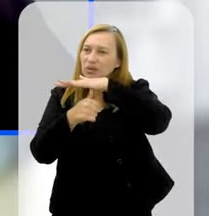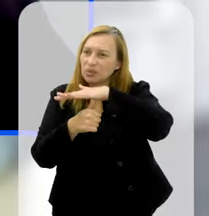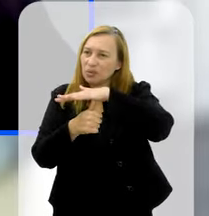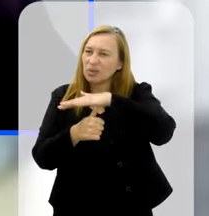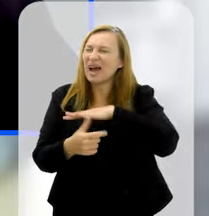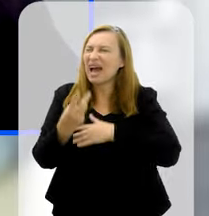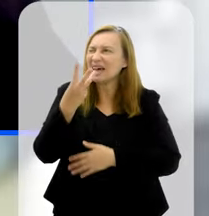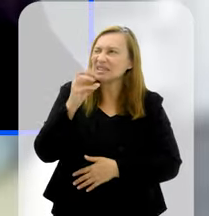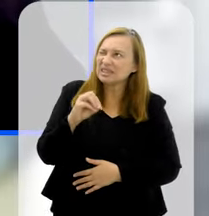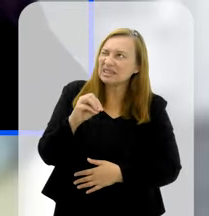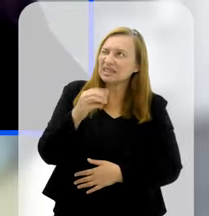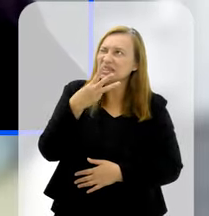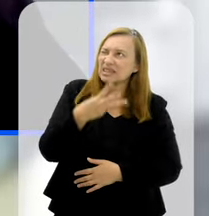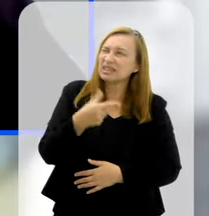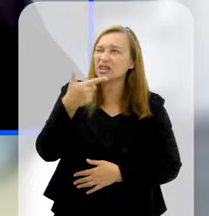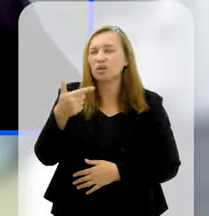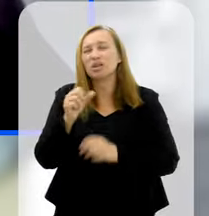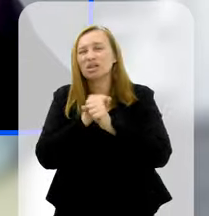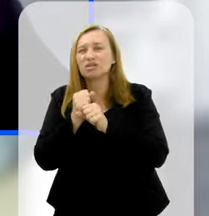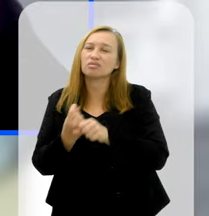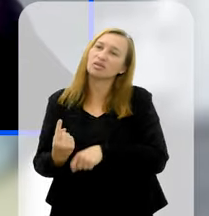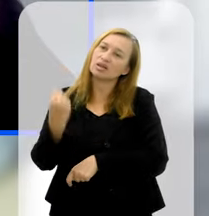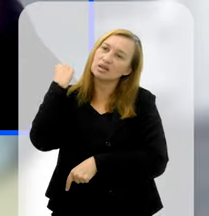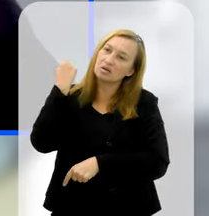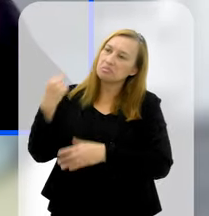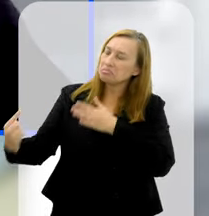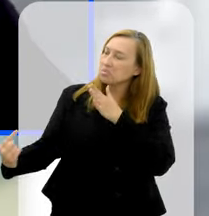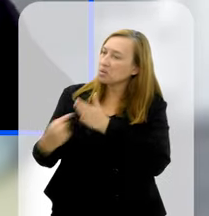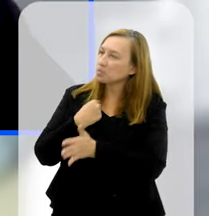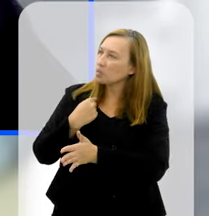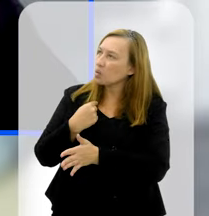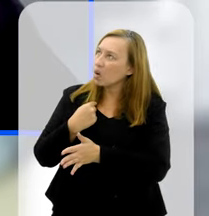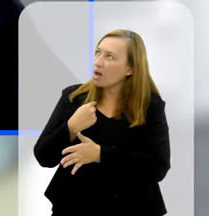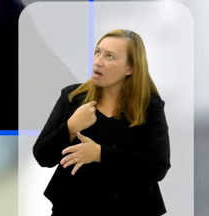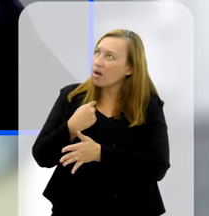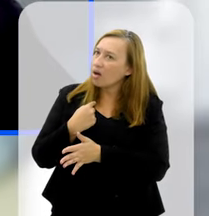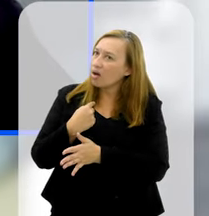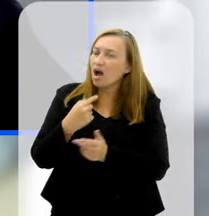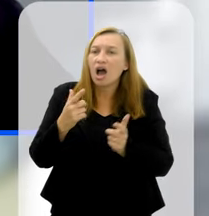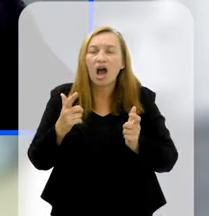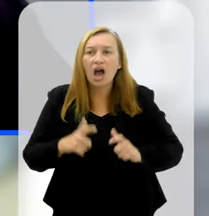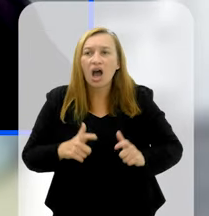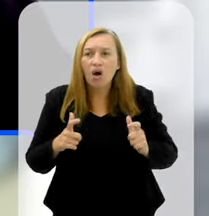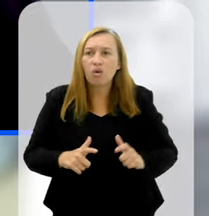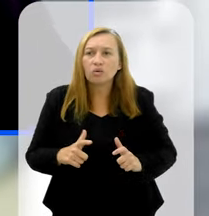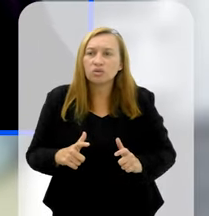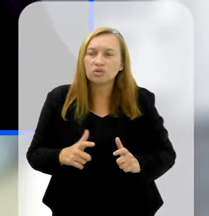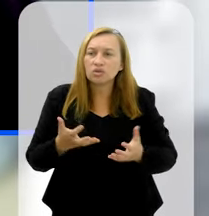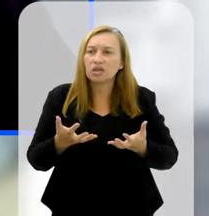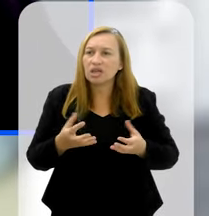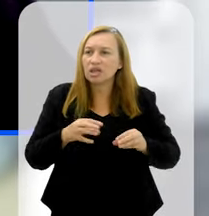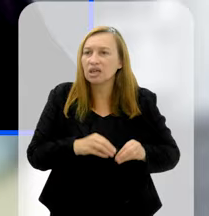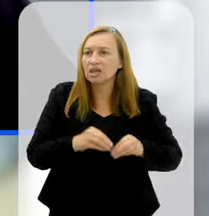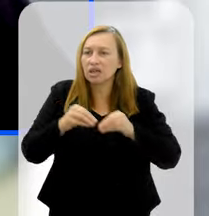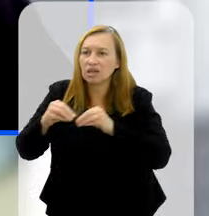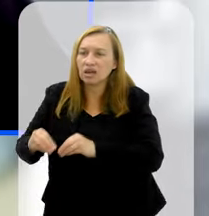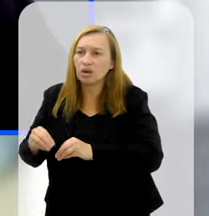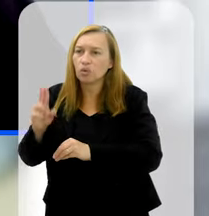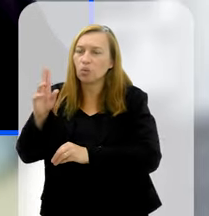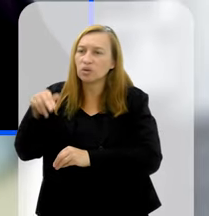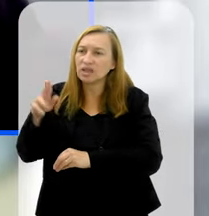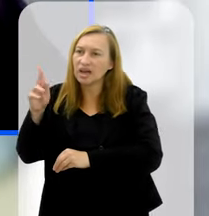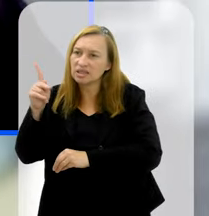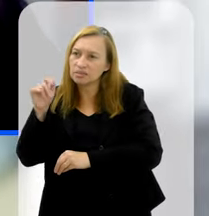Edio Cordeiro, há 30, 32 anos atrás, ele me perguntou, Onde é que eu queria localizar